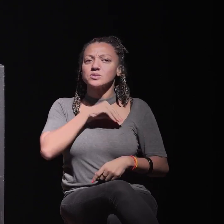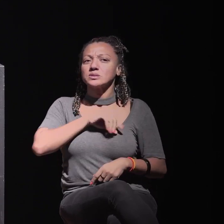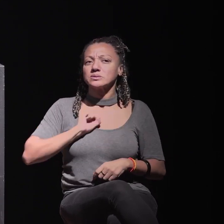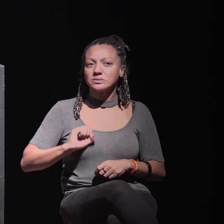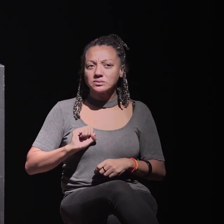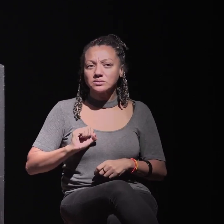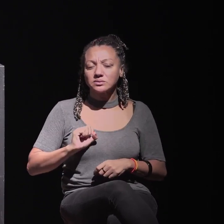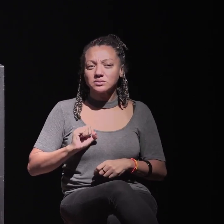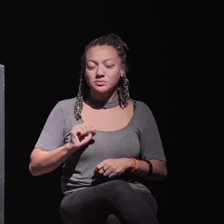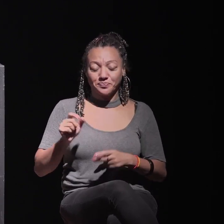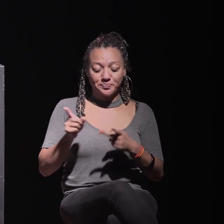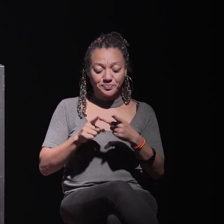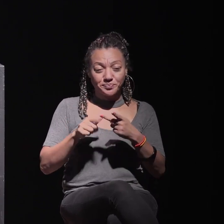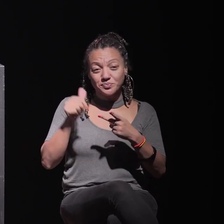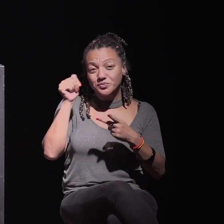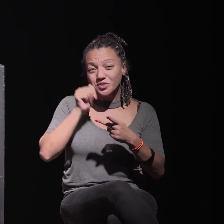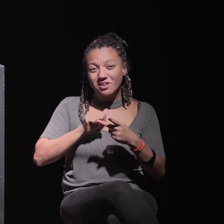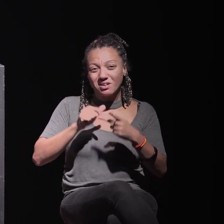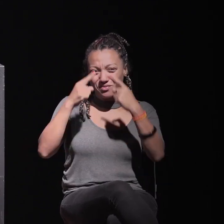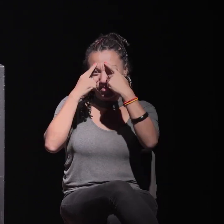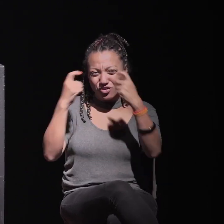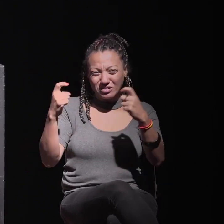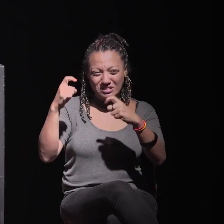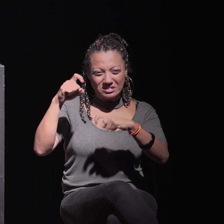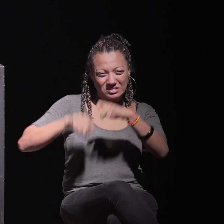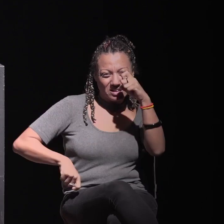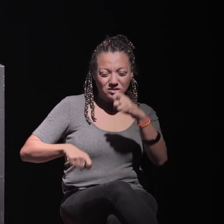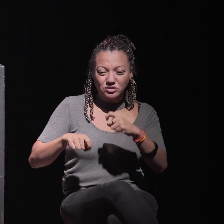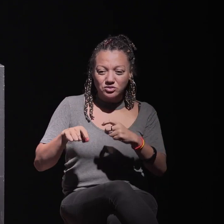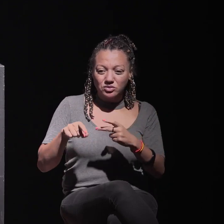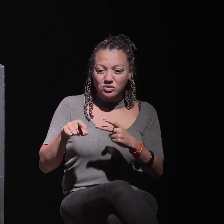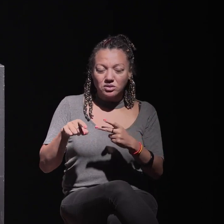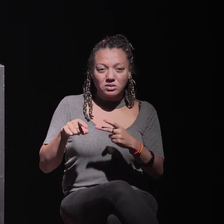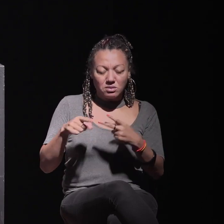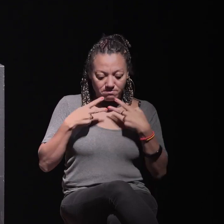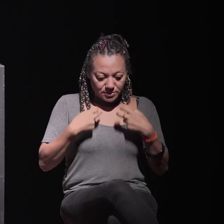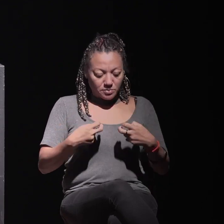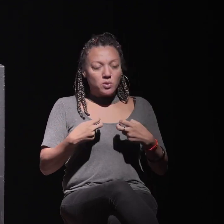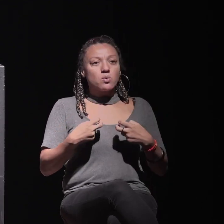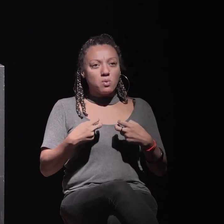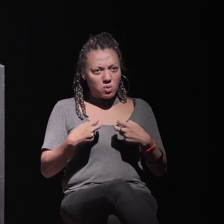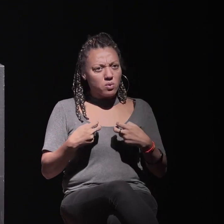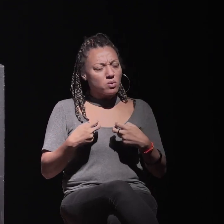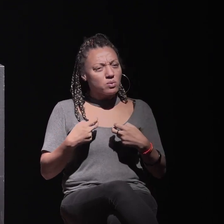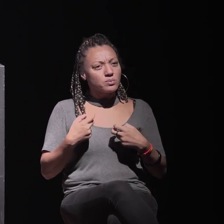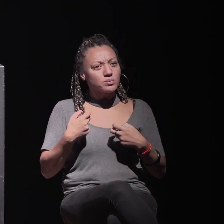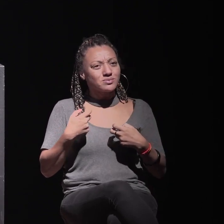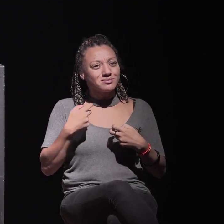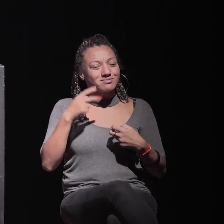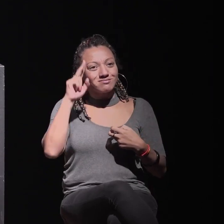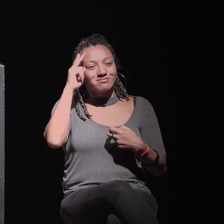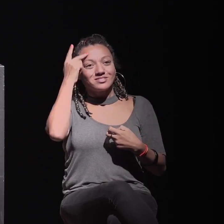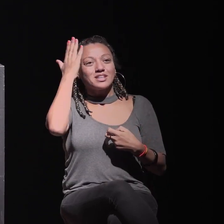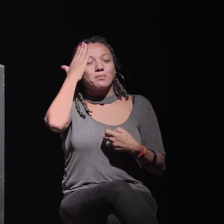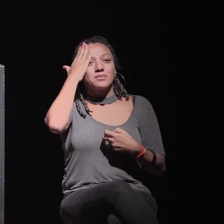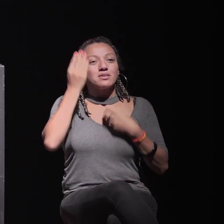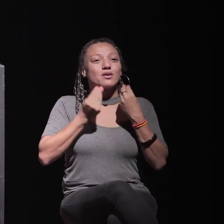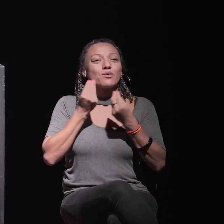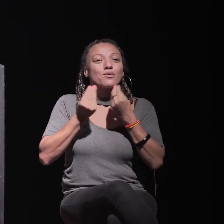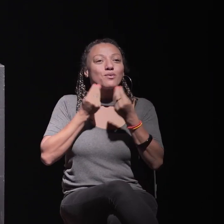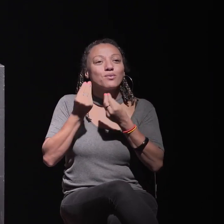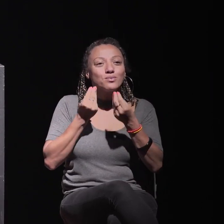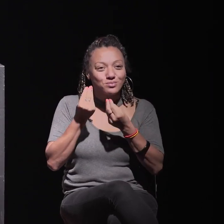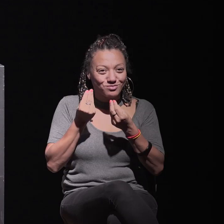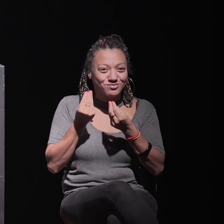de violência sexual e que sabiam como reagir. Então, a formação, que é o que nós devemos levar para a sala